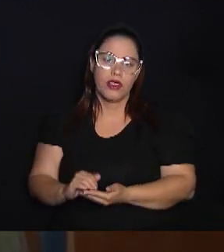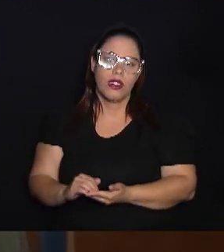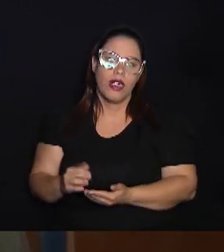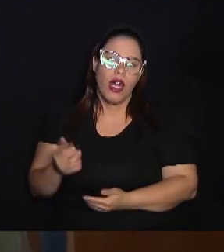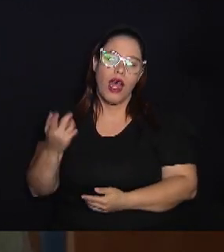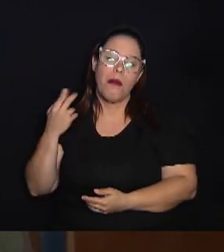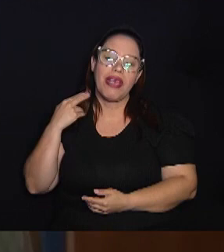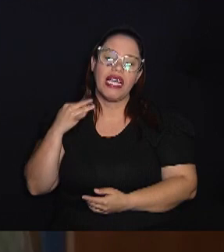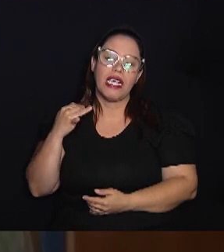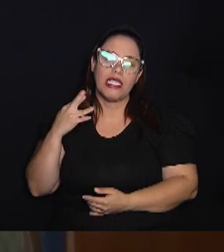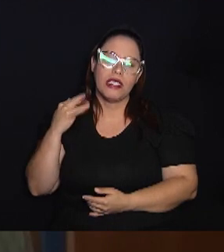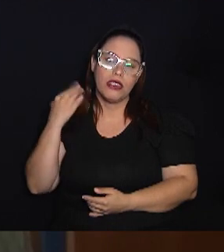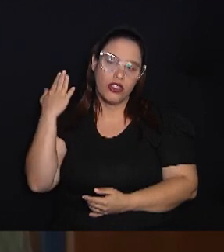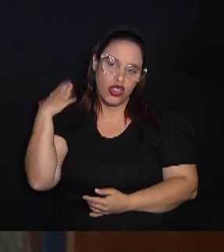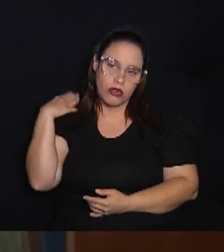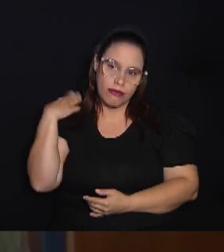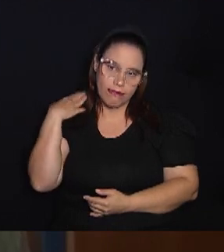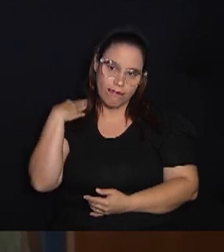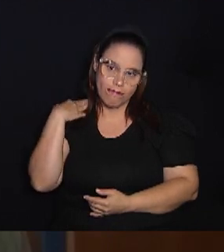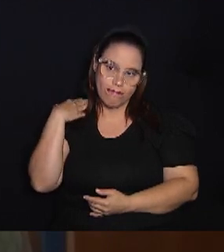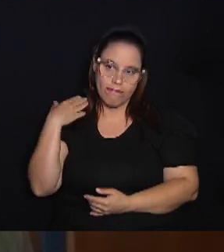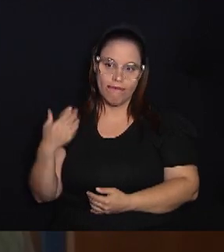meninge. E que, para